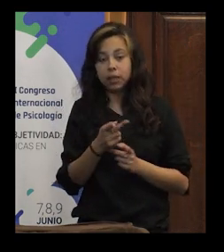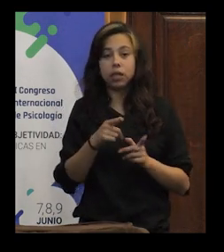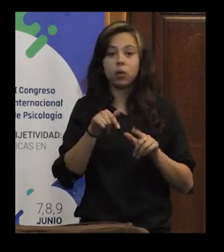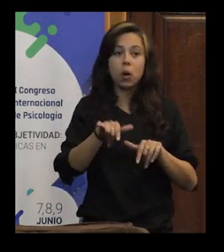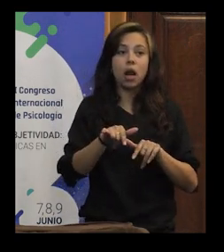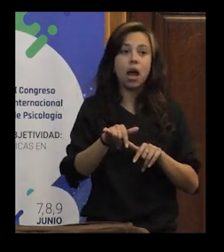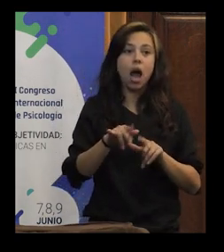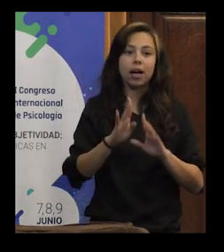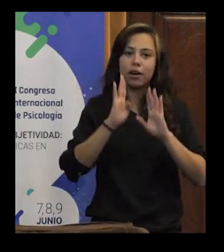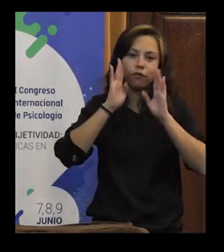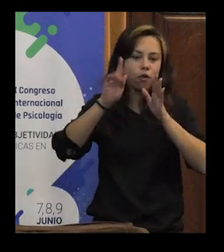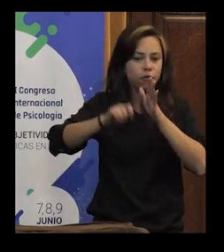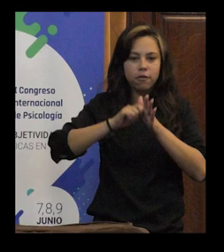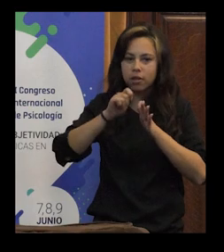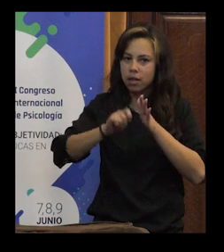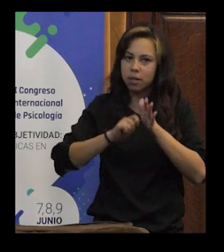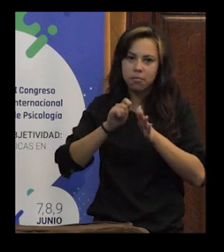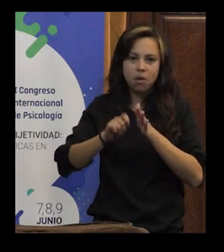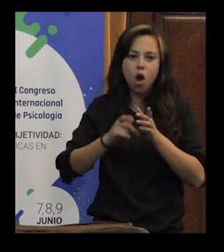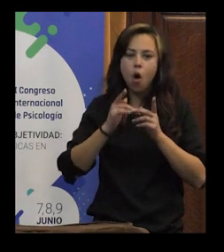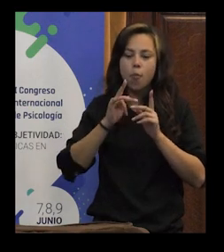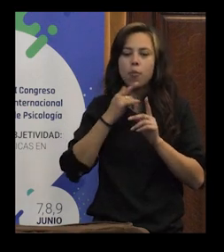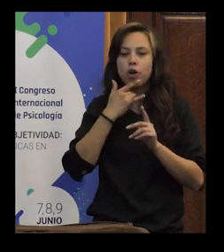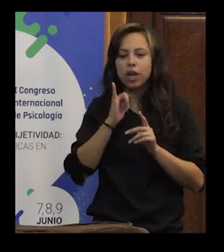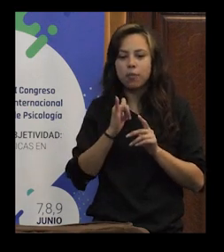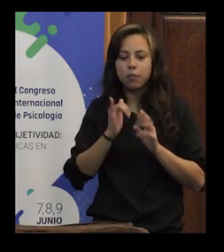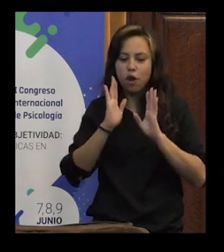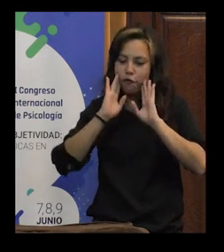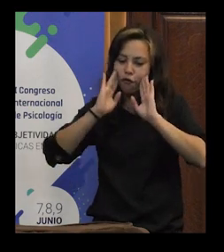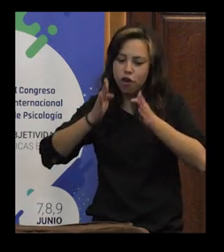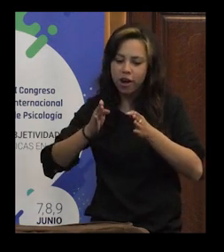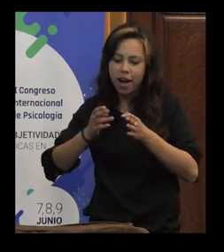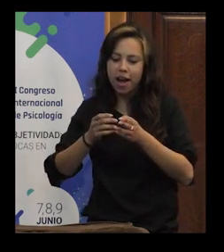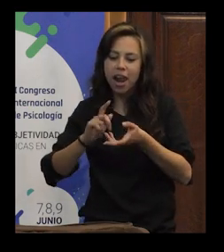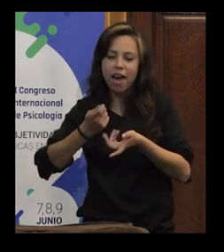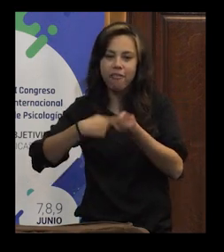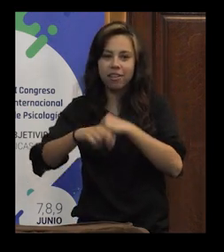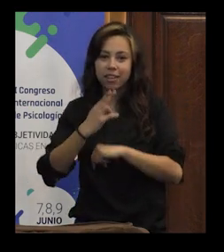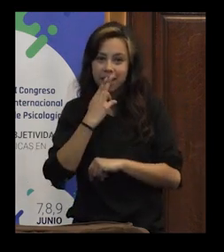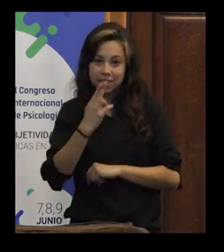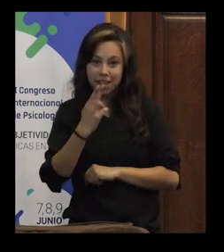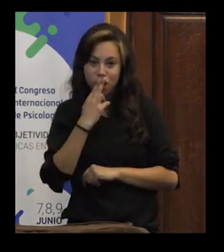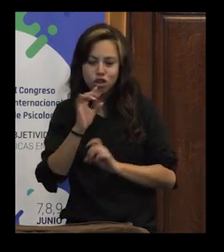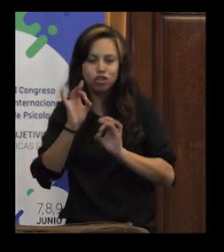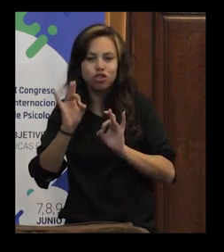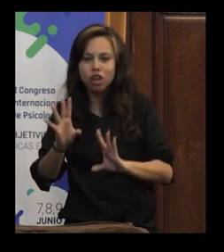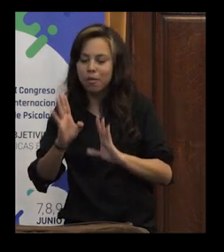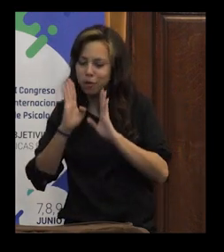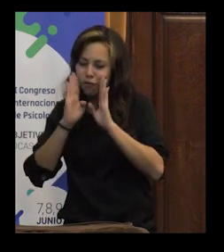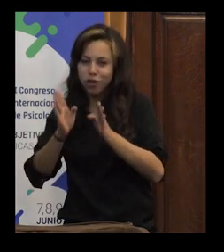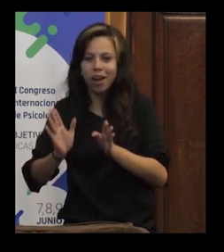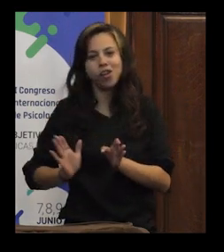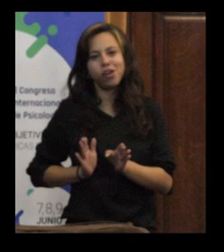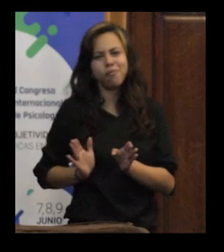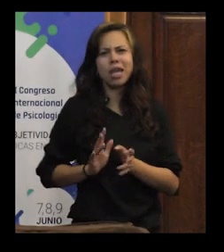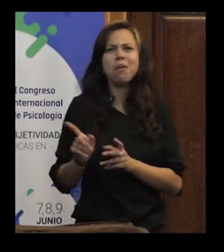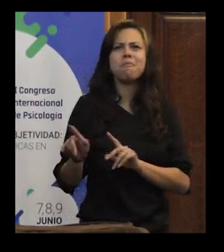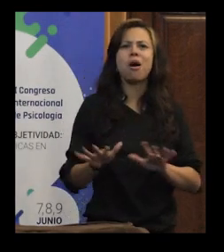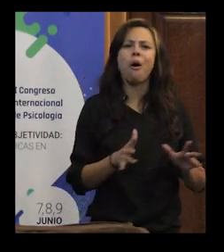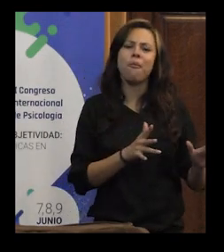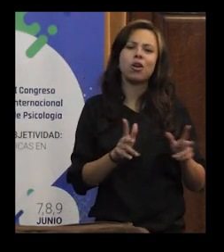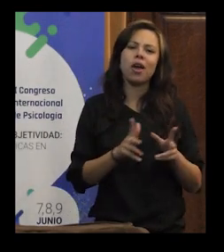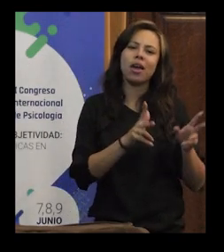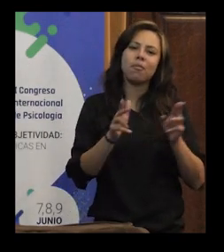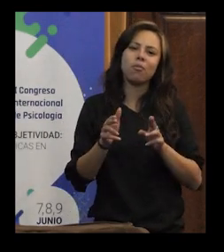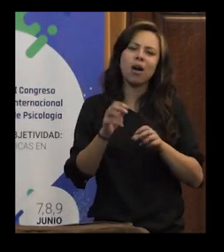especialmente criado para as mulheres, né, em la década de 80. Não sei o que houve com a imagem, mas